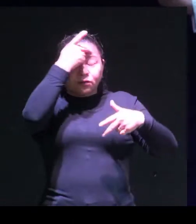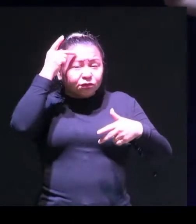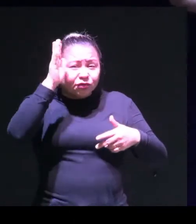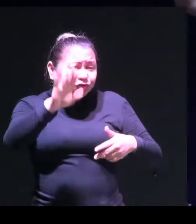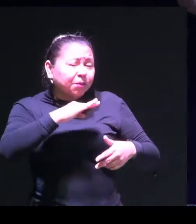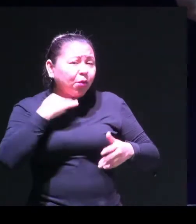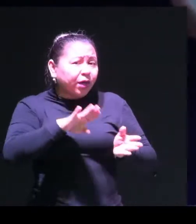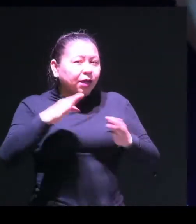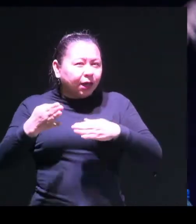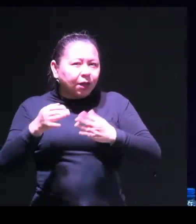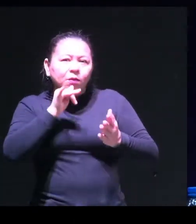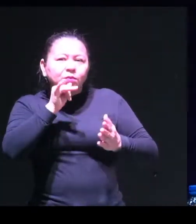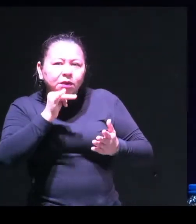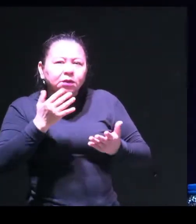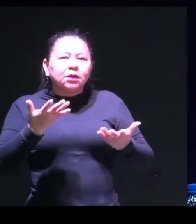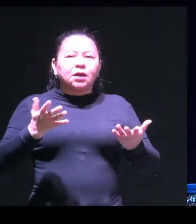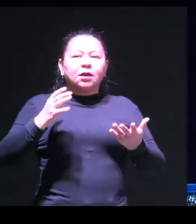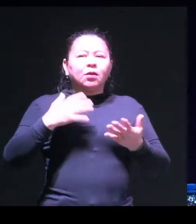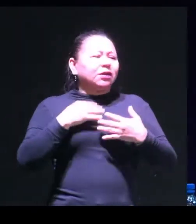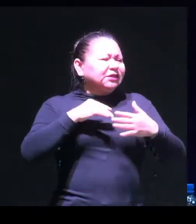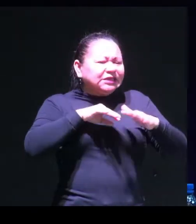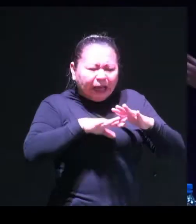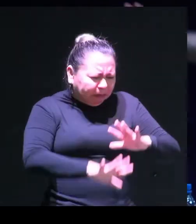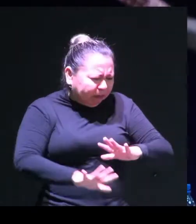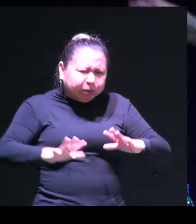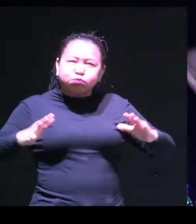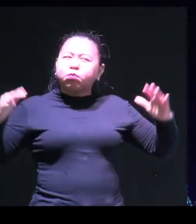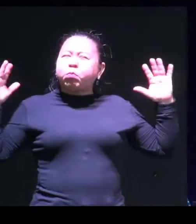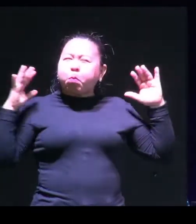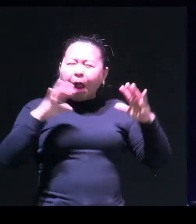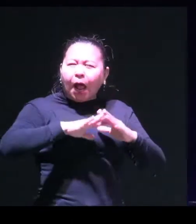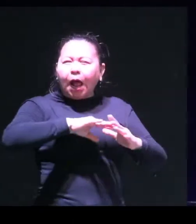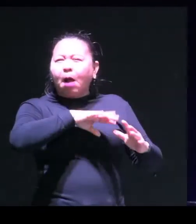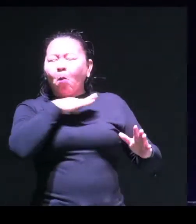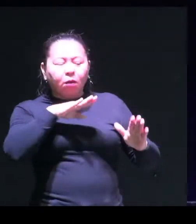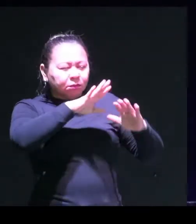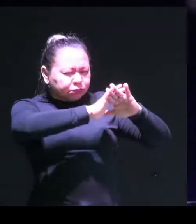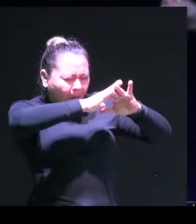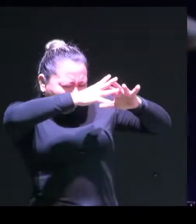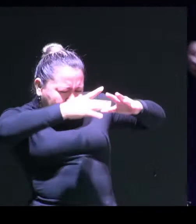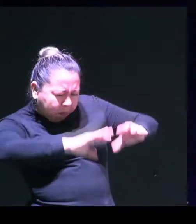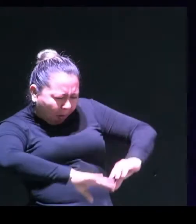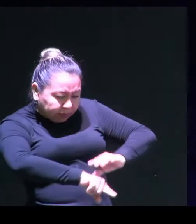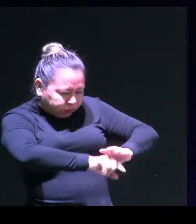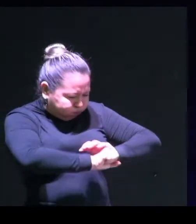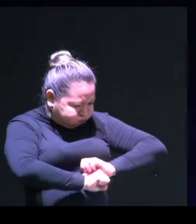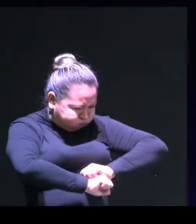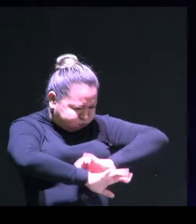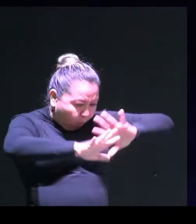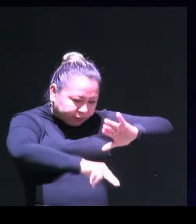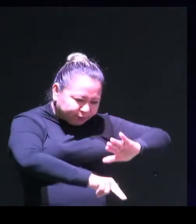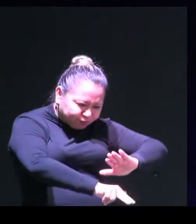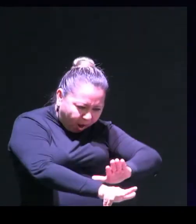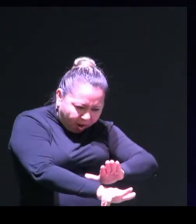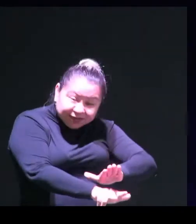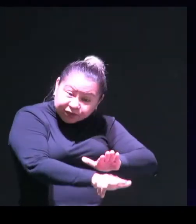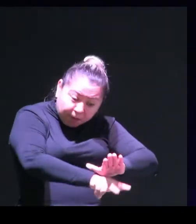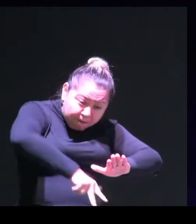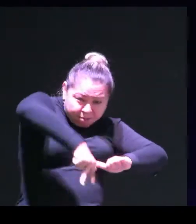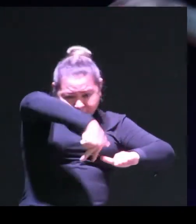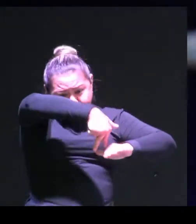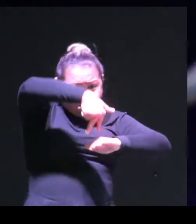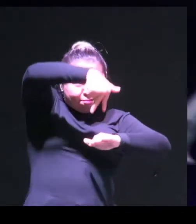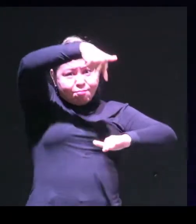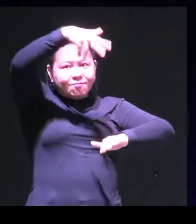lá naquela construção de alguma barragem, está debaixo de uma grande placa de concreto, esse concreto vai explodir, como foi na ressurreição de Jesus,